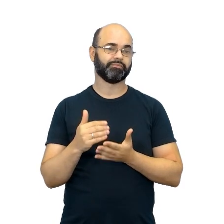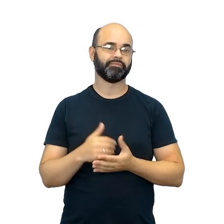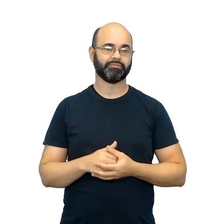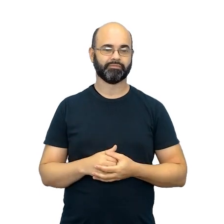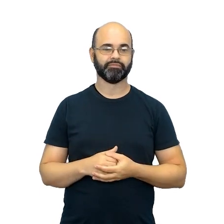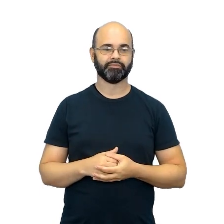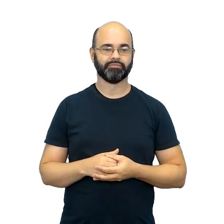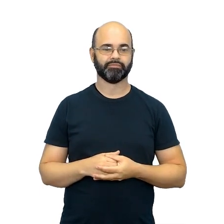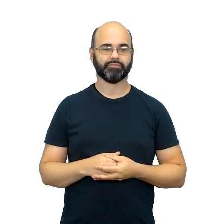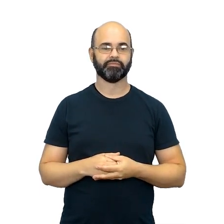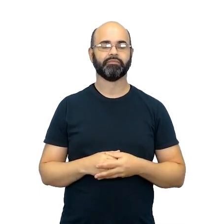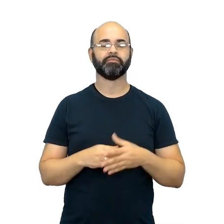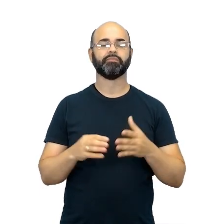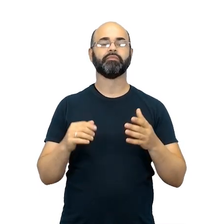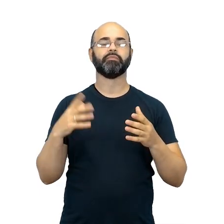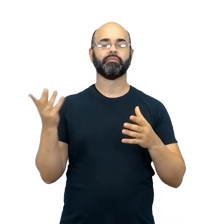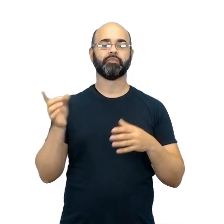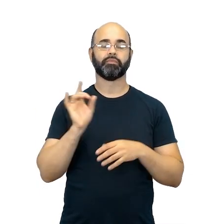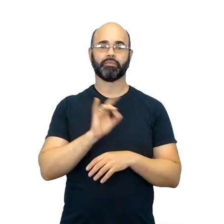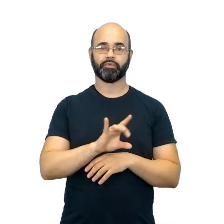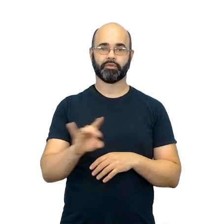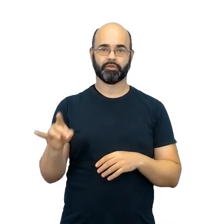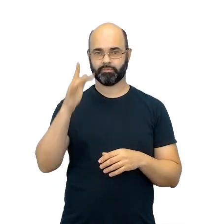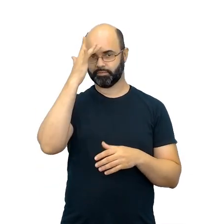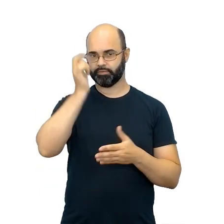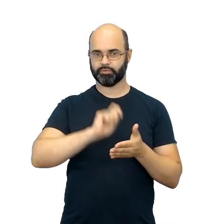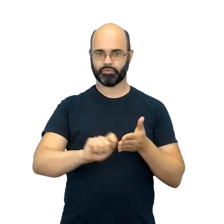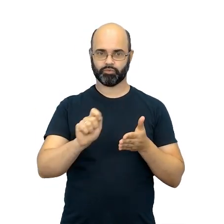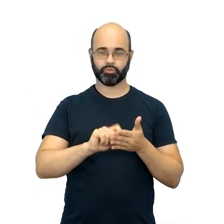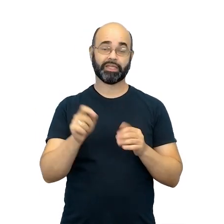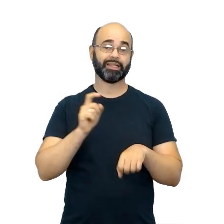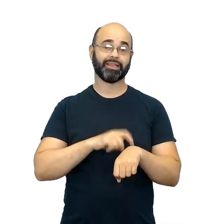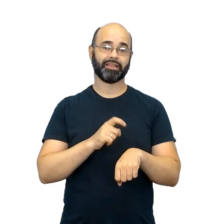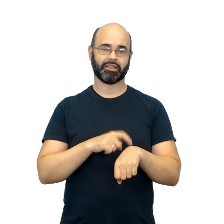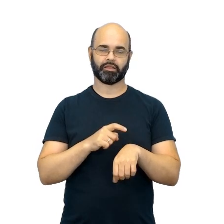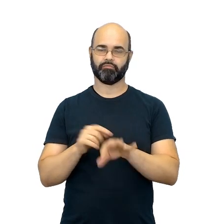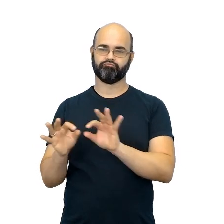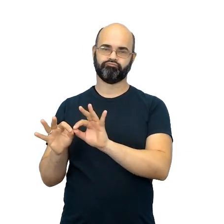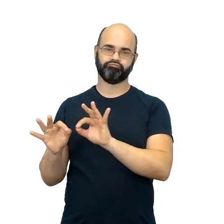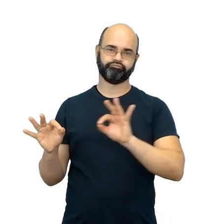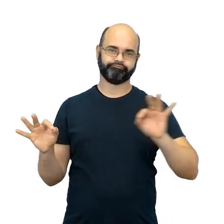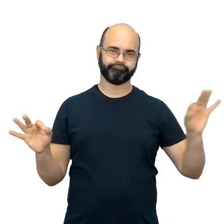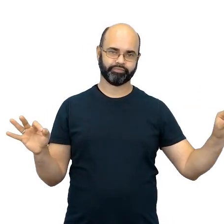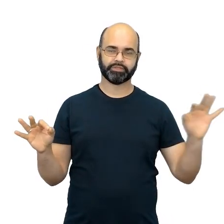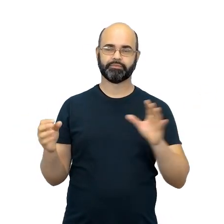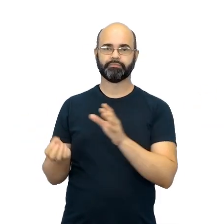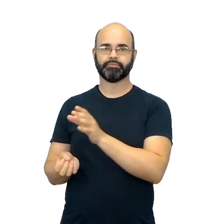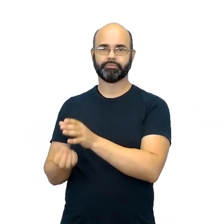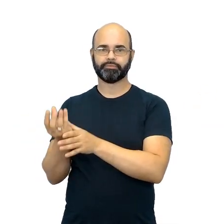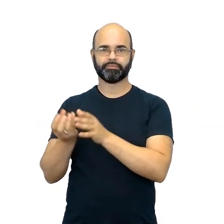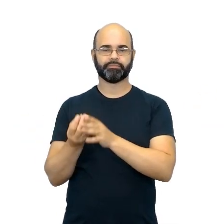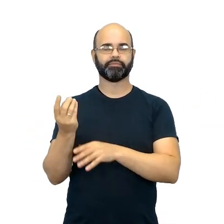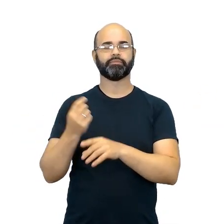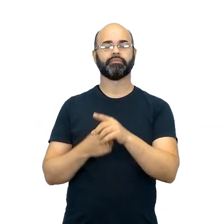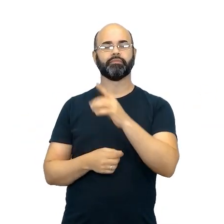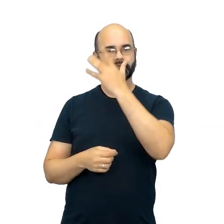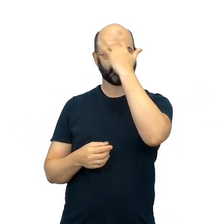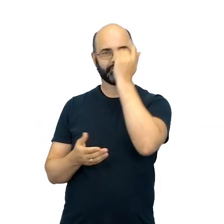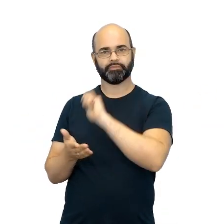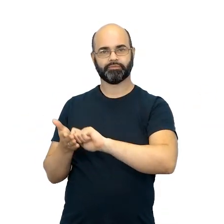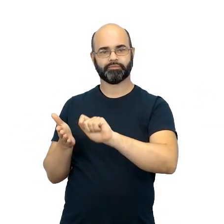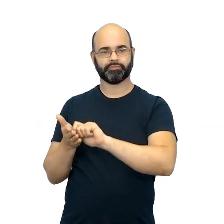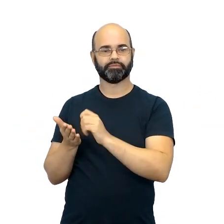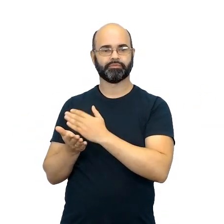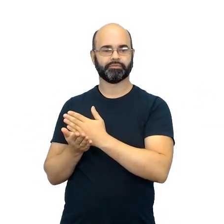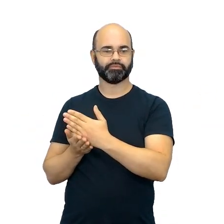seguia de acordo com cada autor, segundo a ordem cronológica de suas contribuições. Isso gerava uma complementariedade